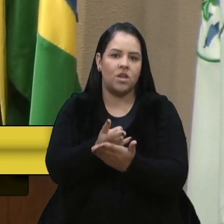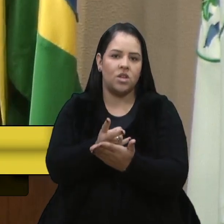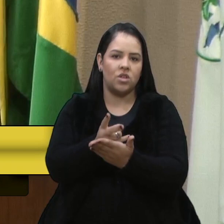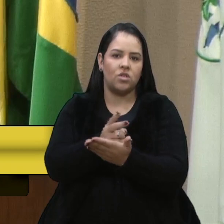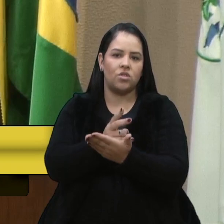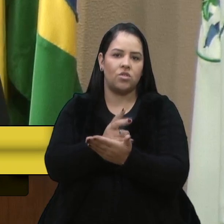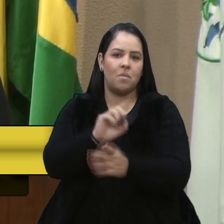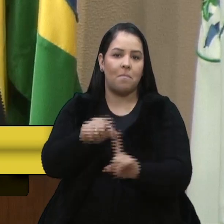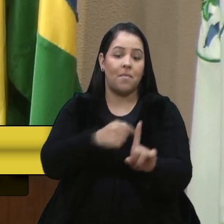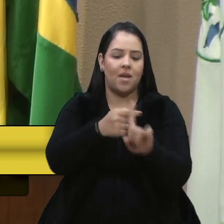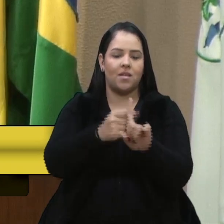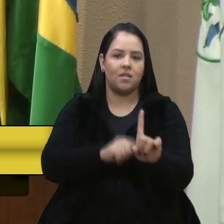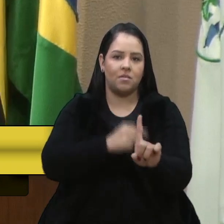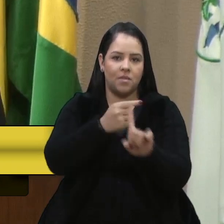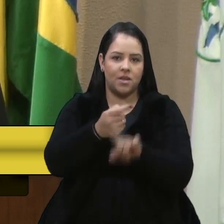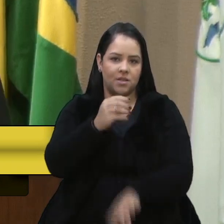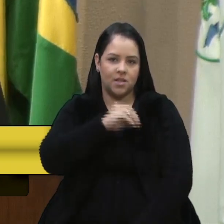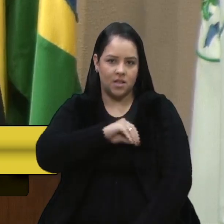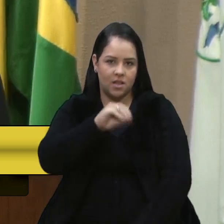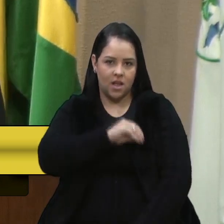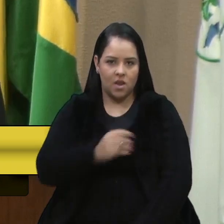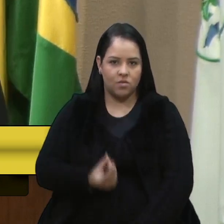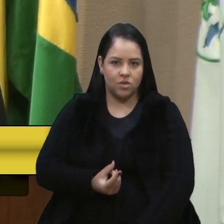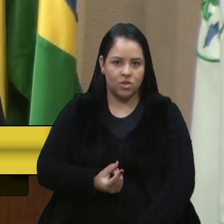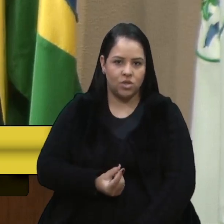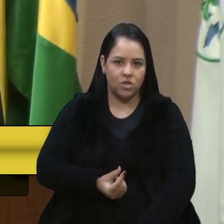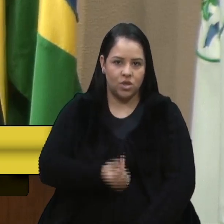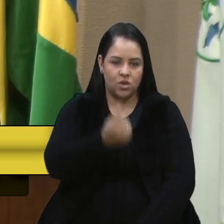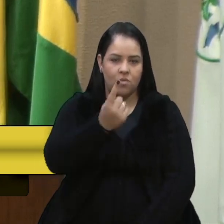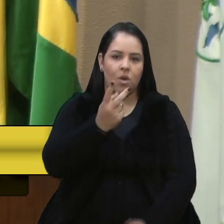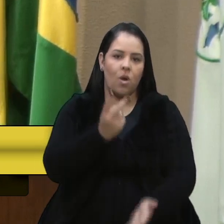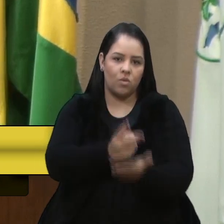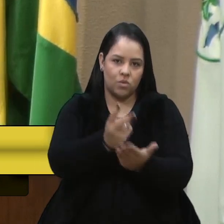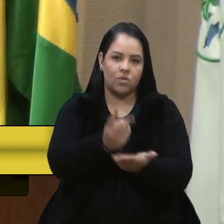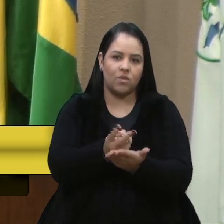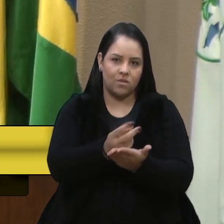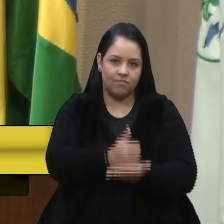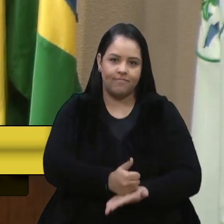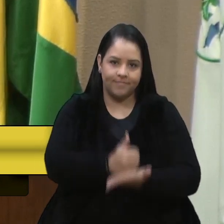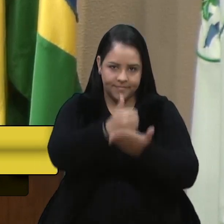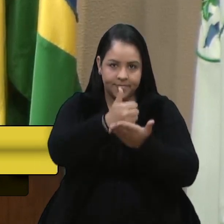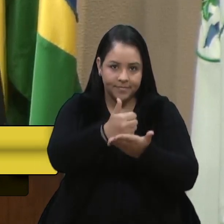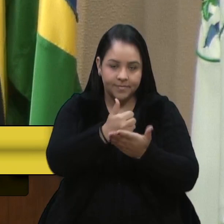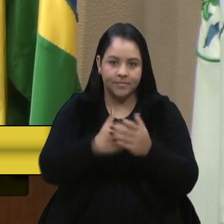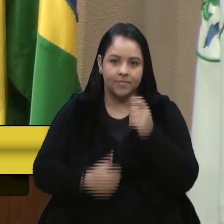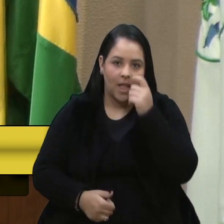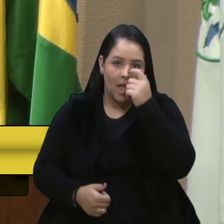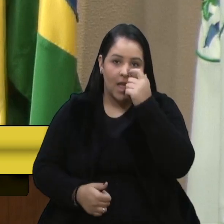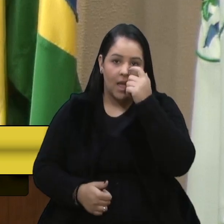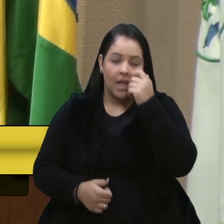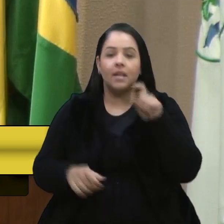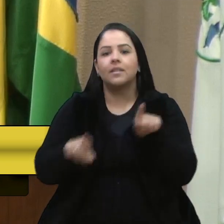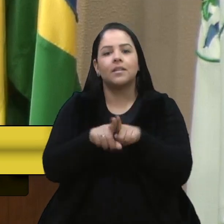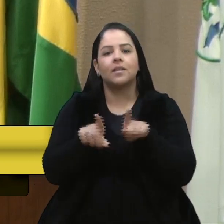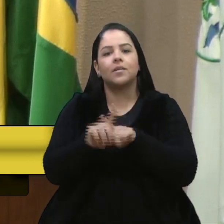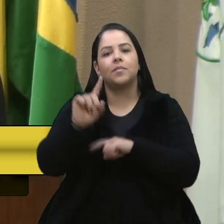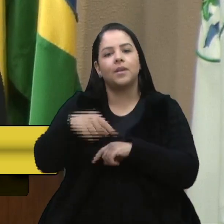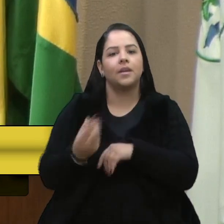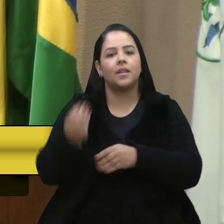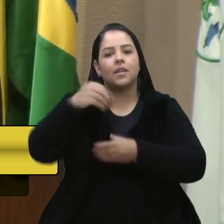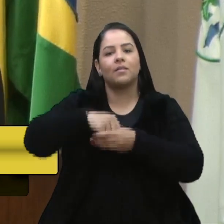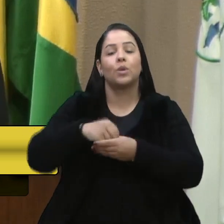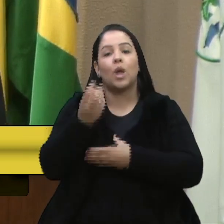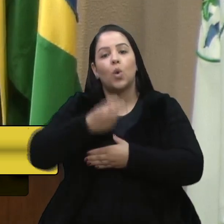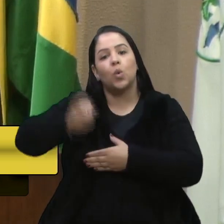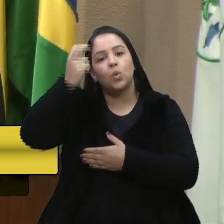arrecadar verbas para o seu autossustento, isso também faz parte da cultura deles. E por que